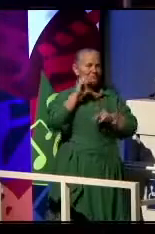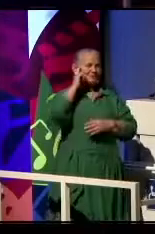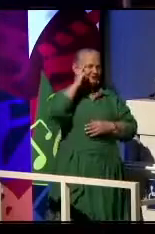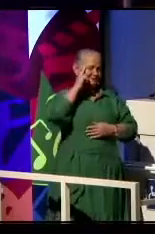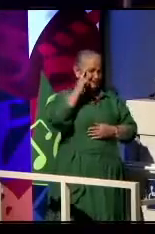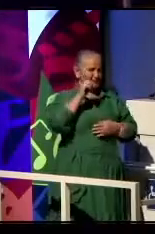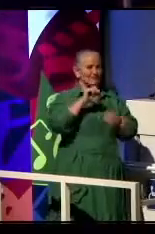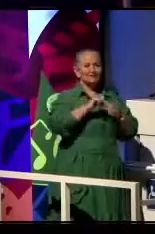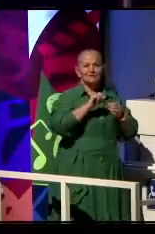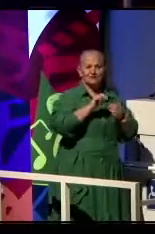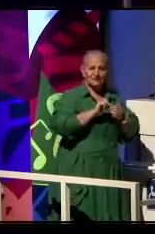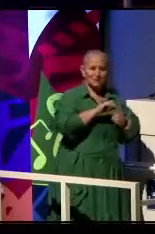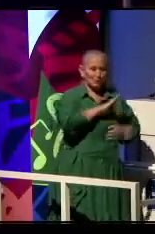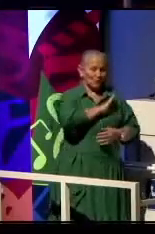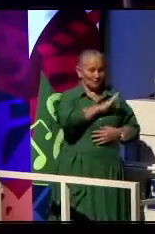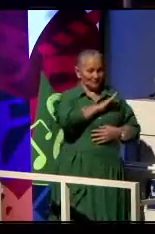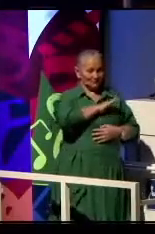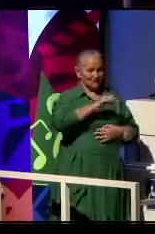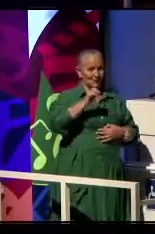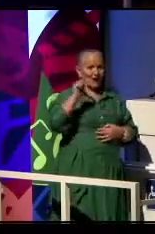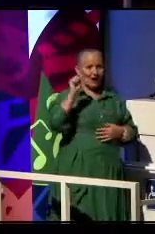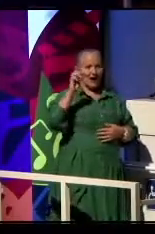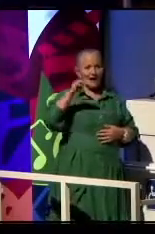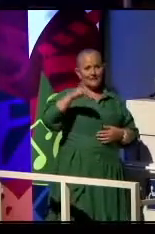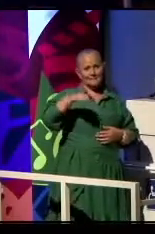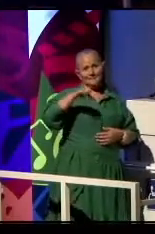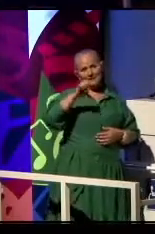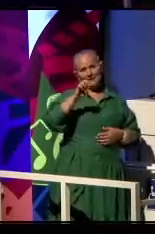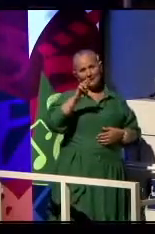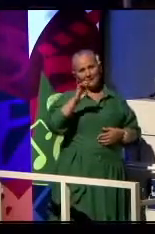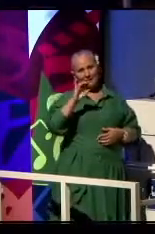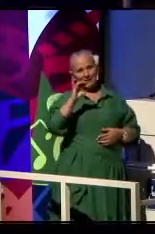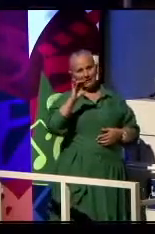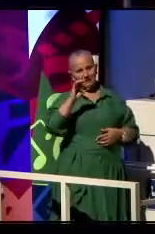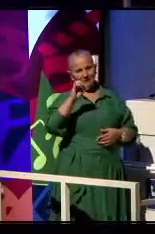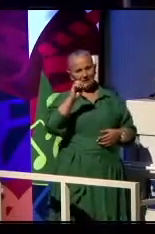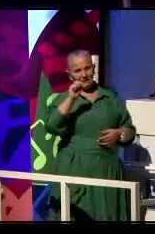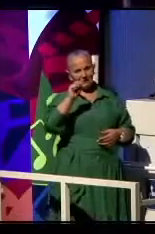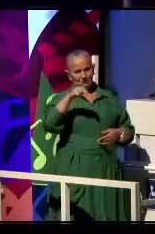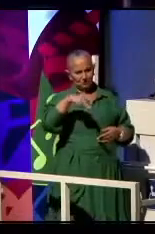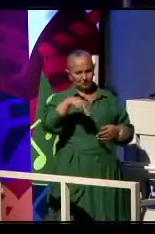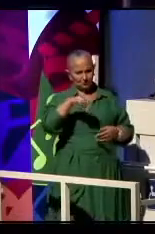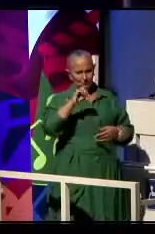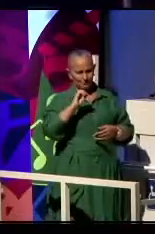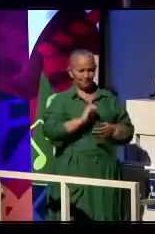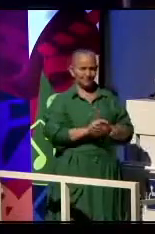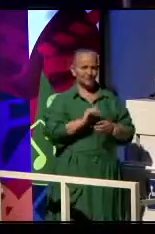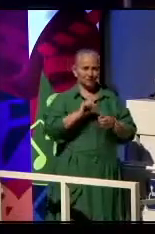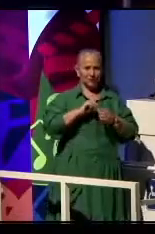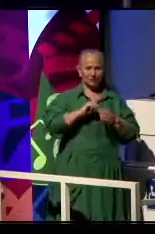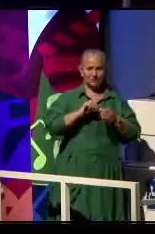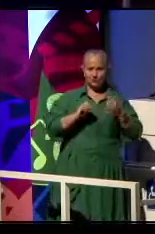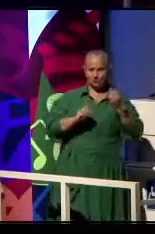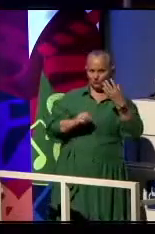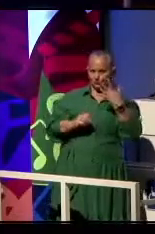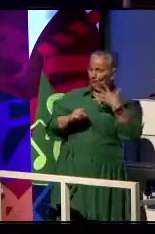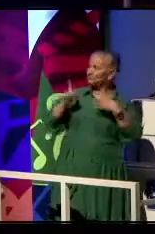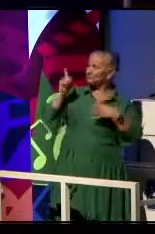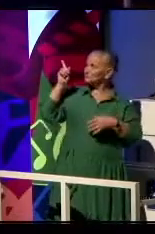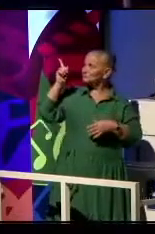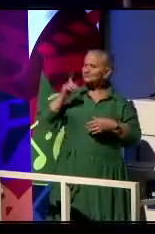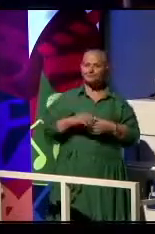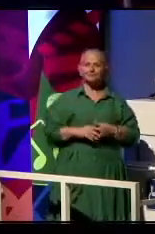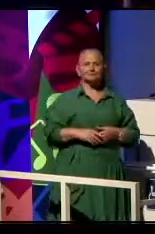Coração Americano. E, recentemente, eu fiz essa foto, né, lá para o lançamento da segunda